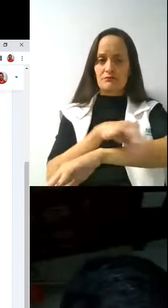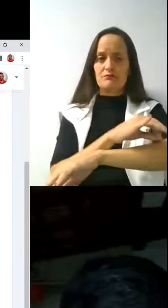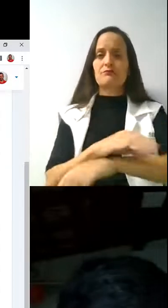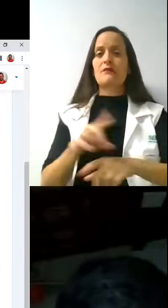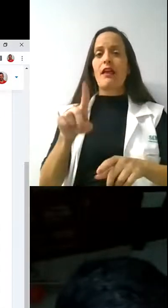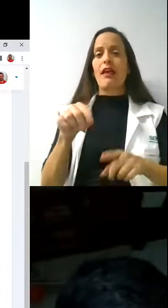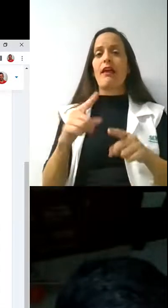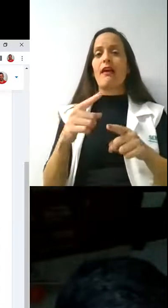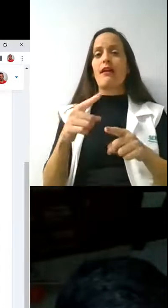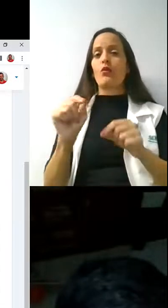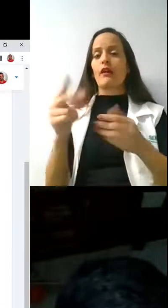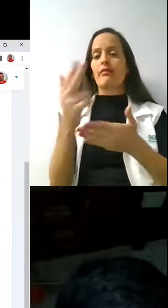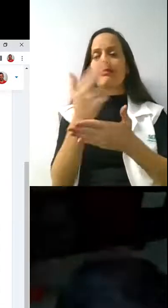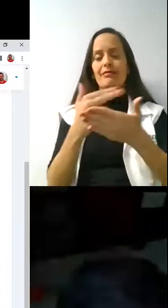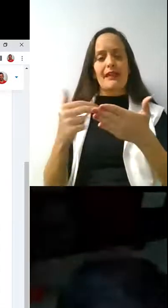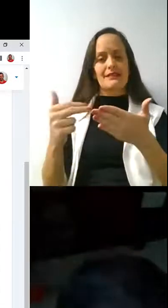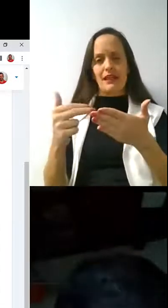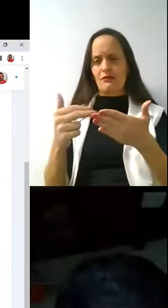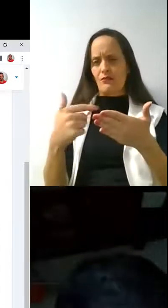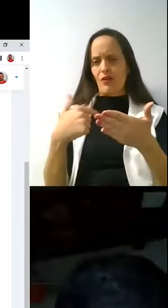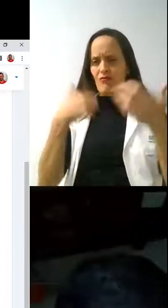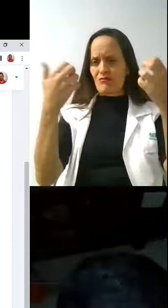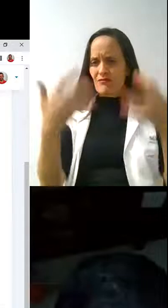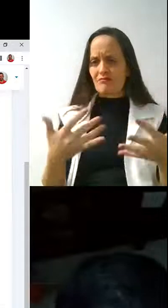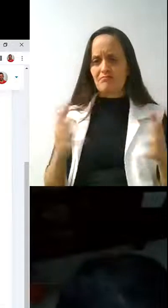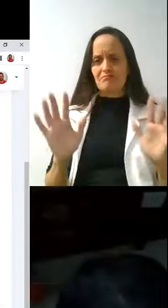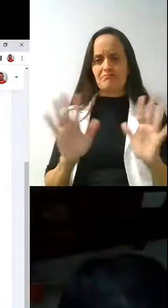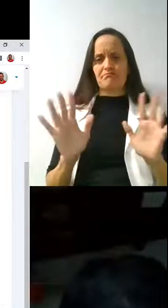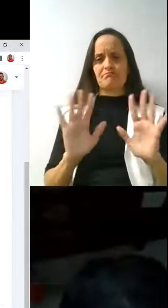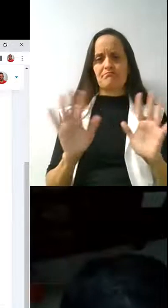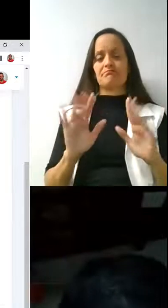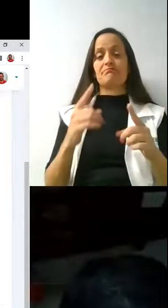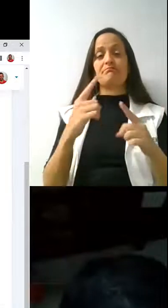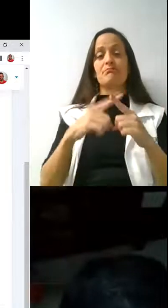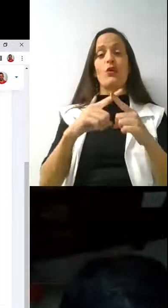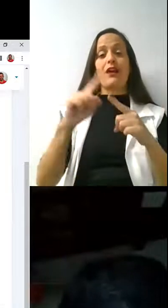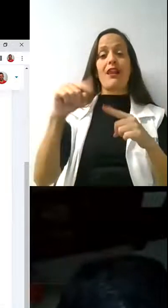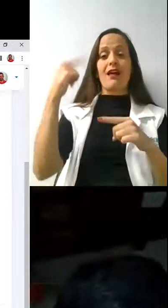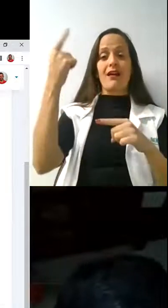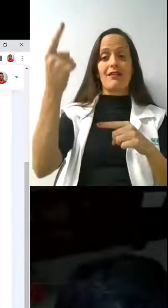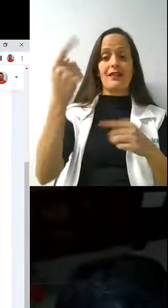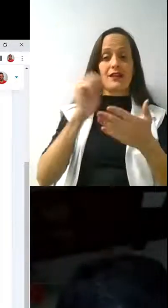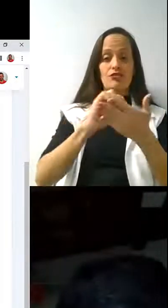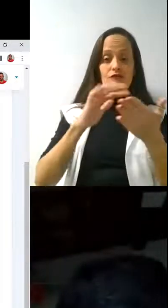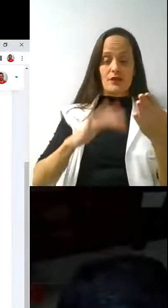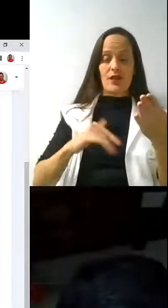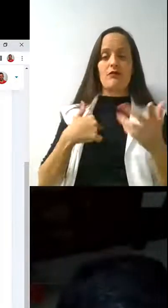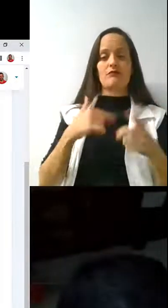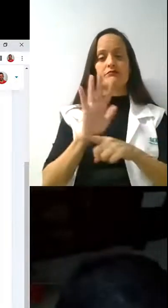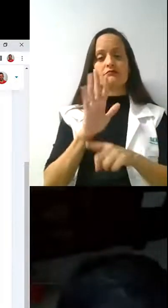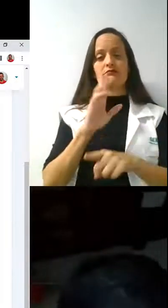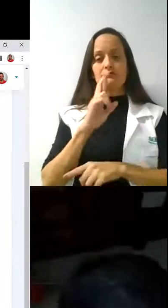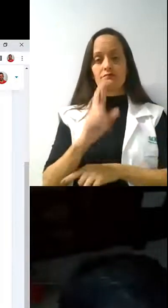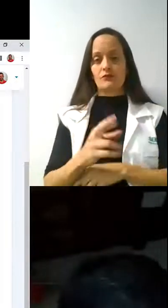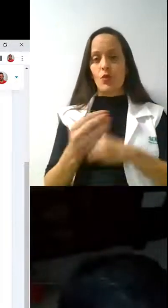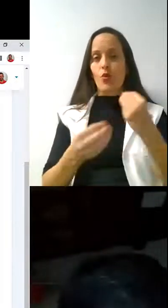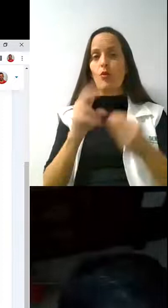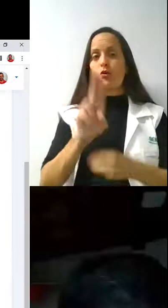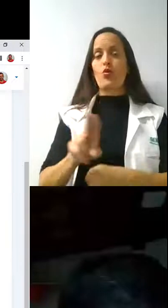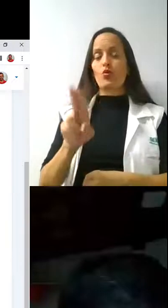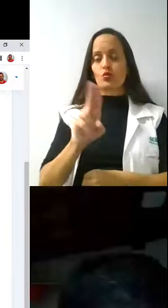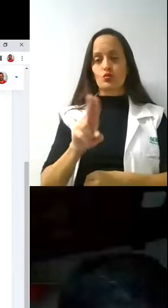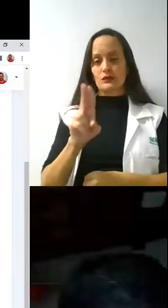Eu não vou passar isso aqui passo a passo com vocês, porque a gente vai focar lá na atividade, certo? Então, aqui vai falar como que usa o escalímetro,